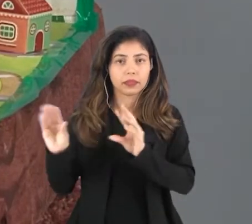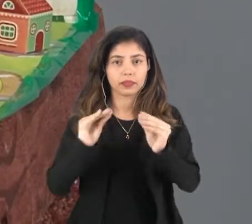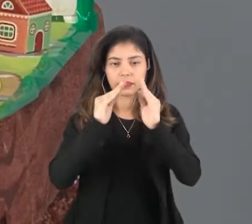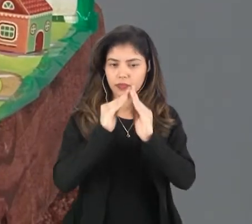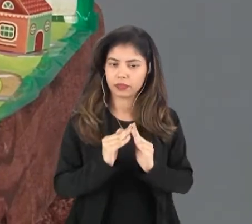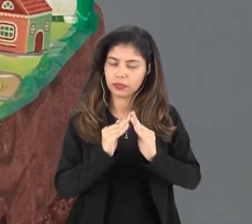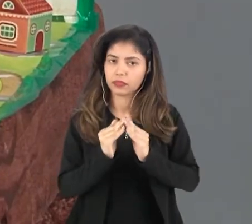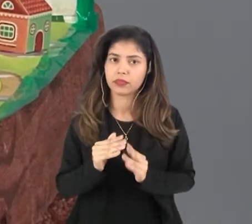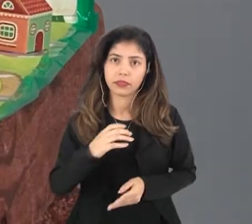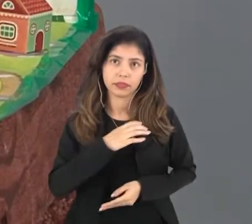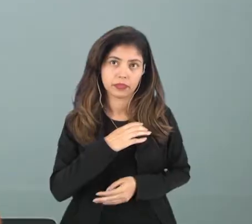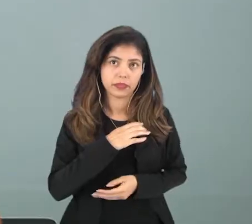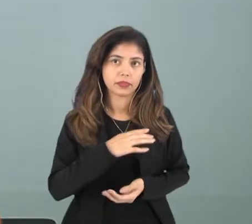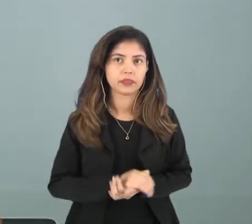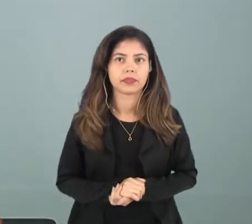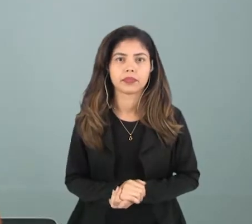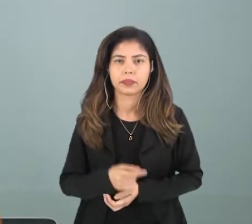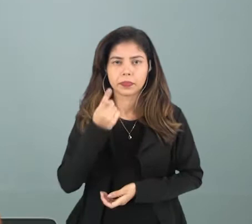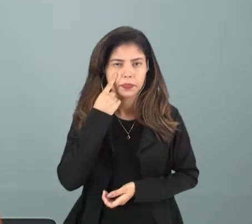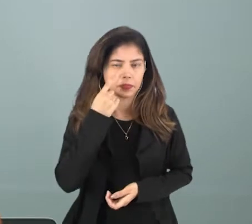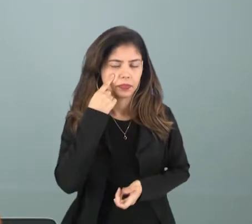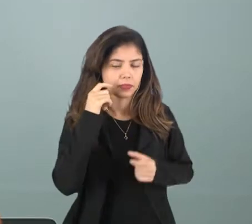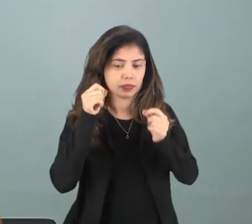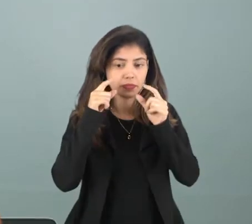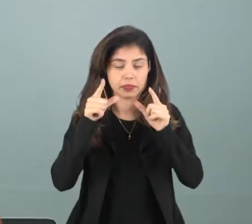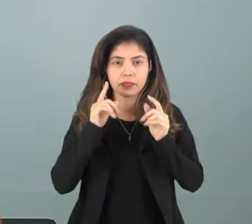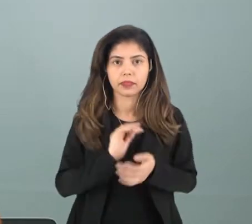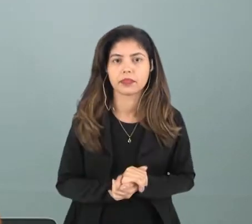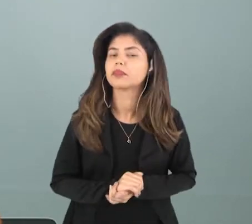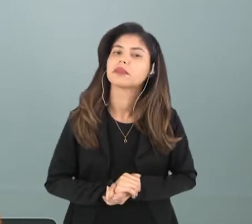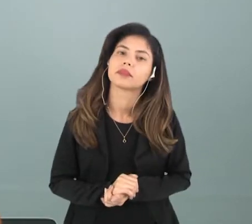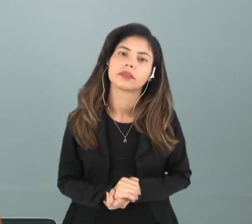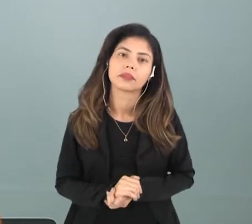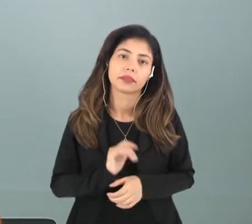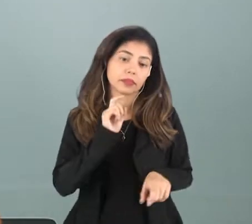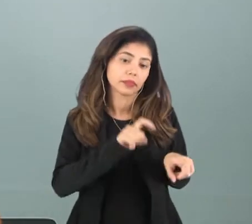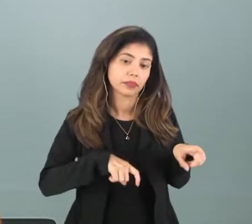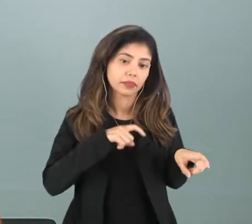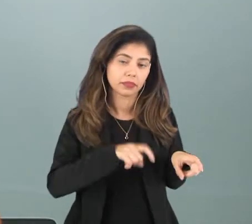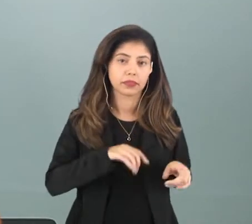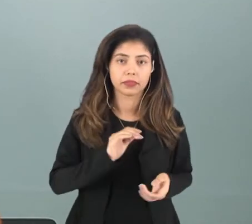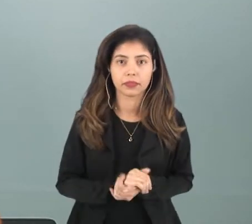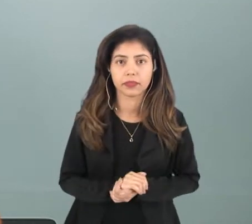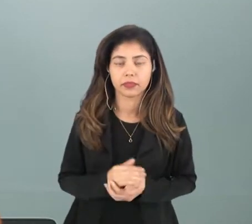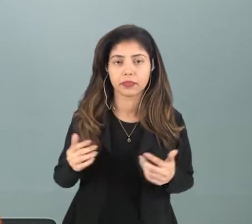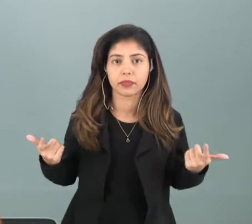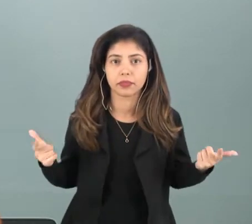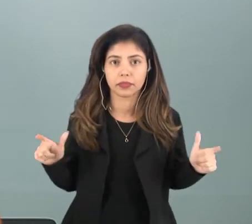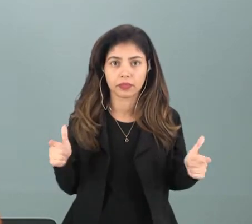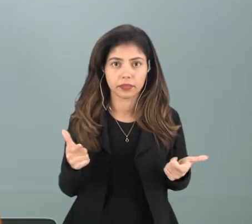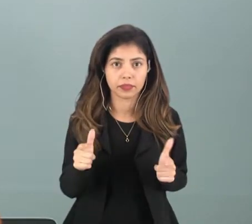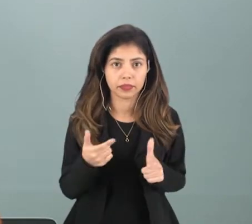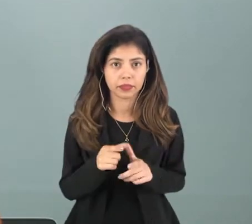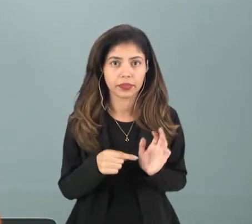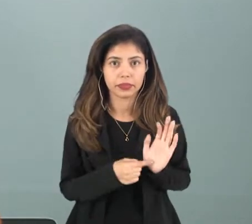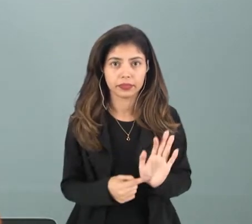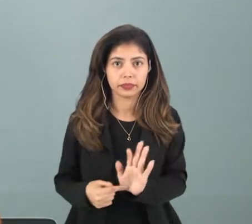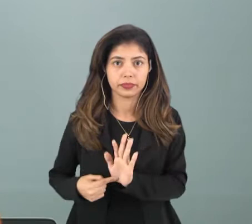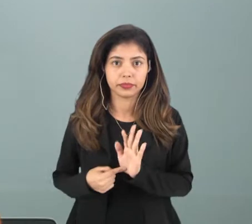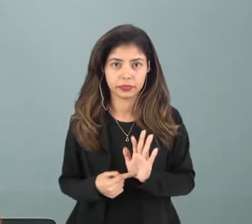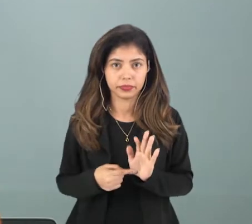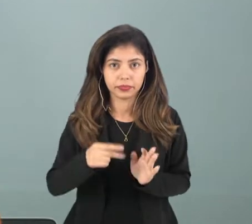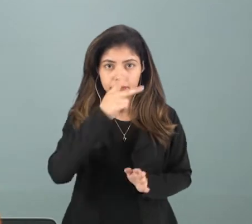na cidade. E vocês observaram aqui, ó, na zona rural, foi diminuindo, né, o tanto de